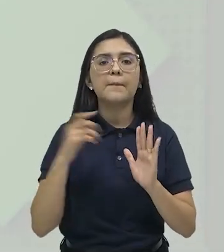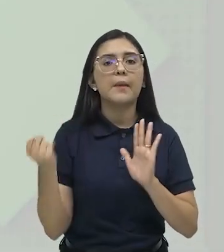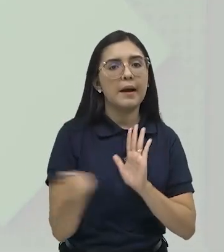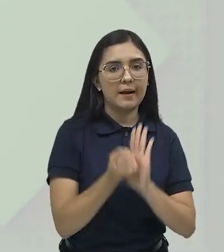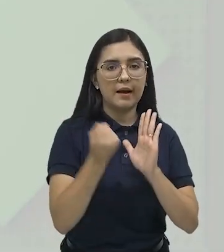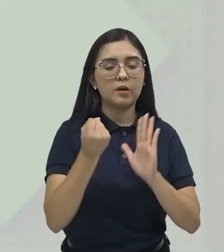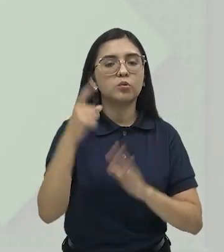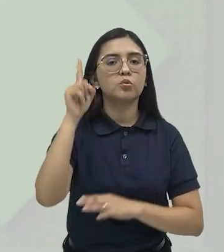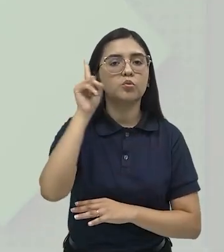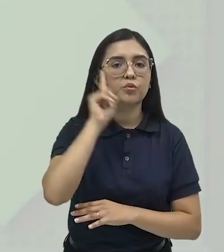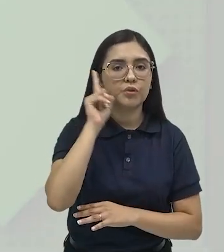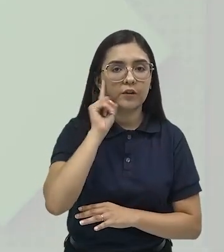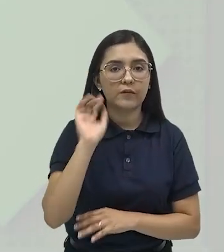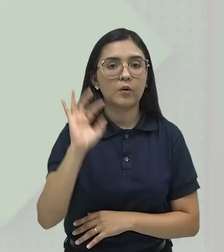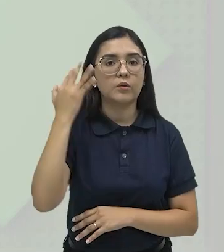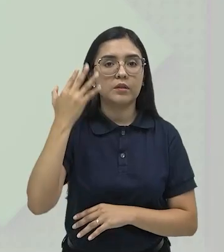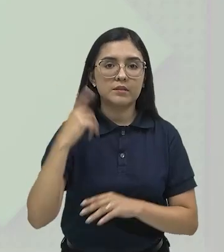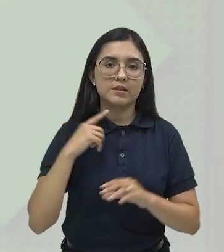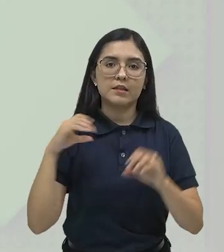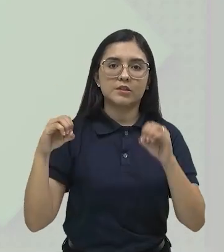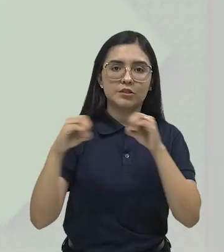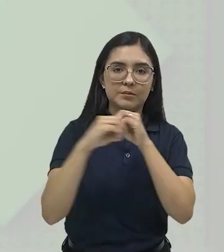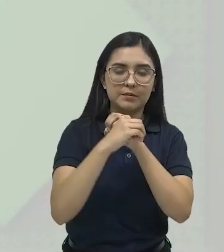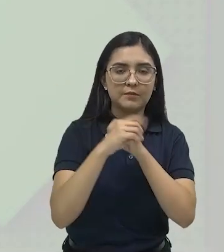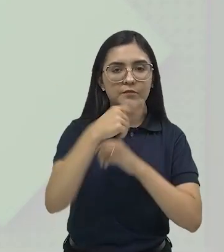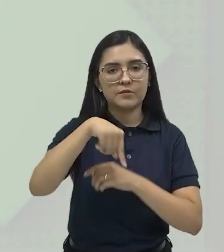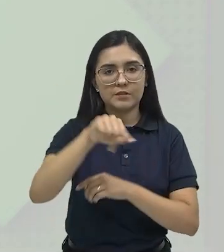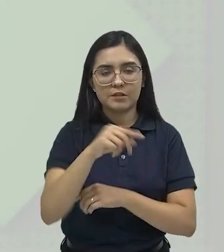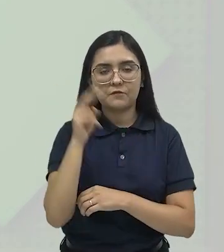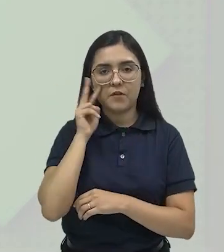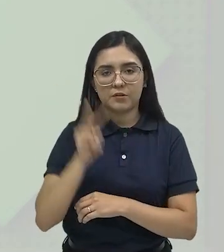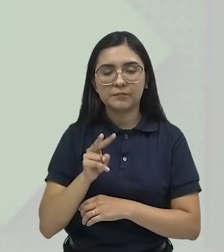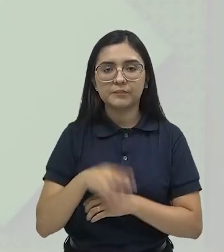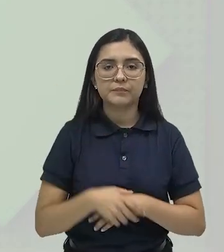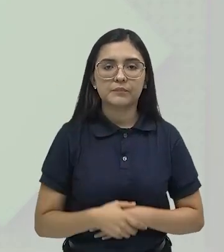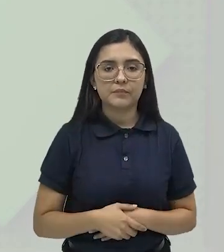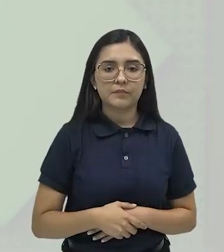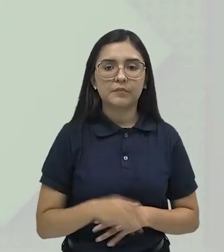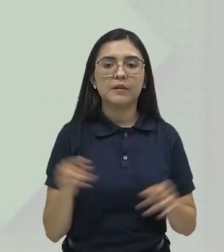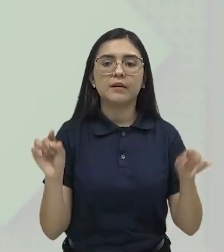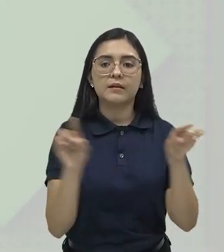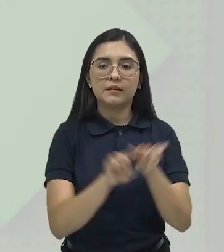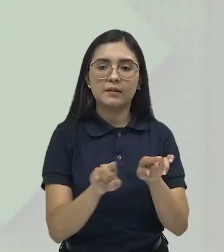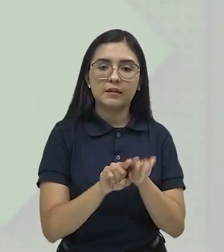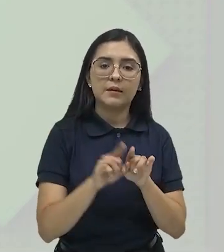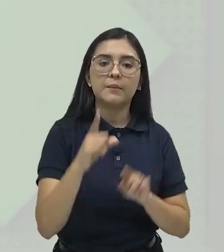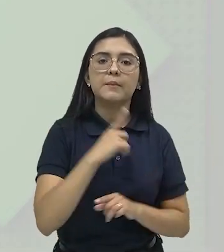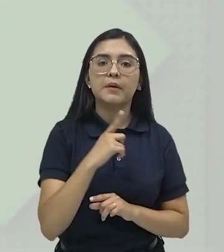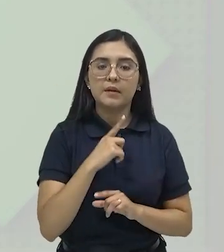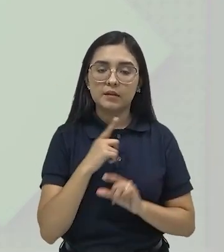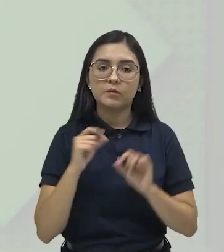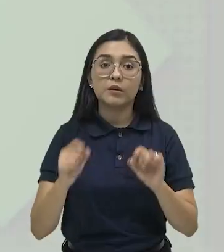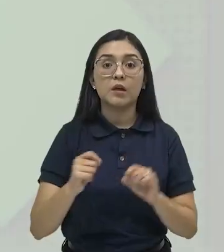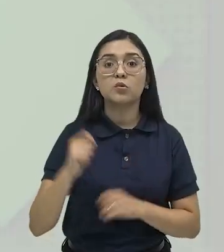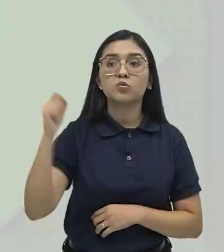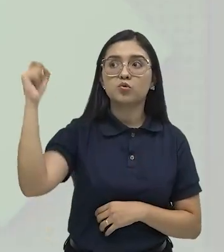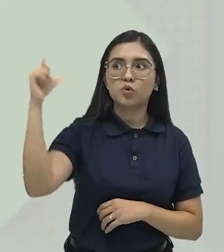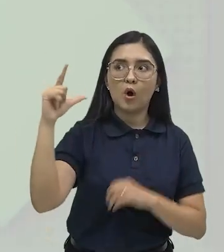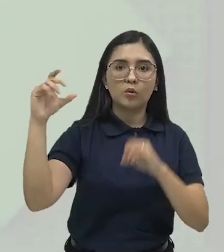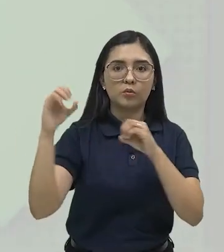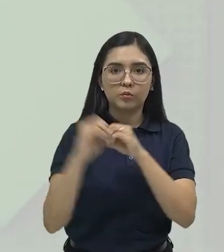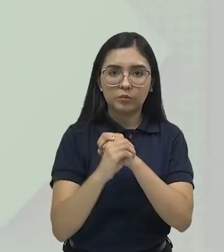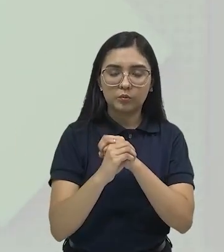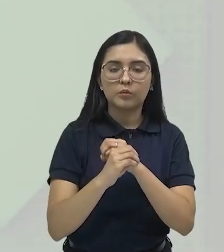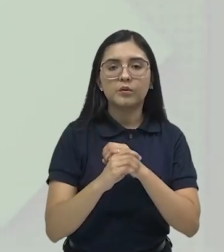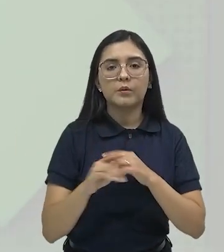as datas que vão ocorrer esses eclipses para que vocês acompanhem. Existe também o eclipse solar, sendo que